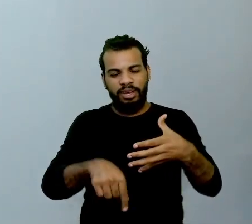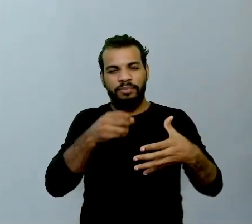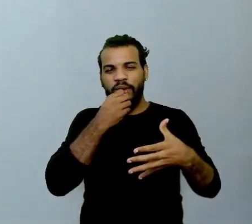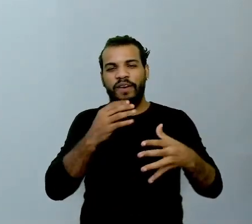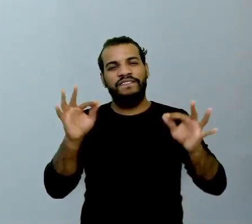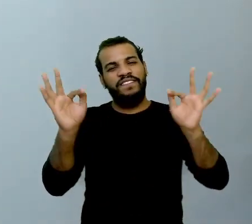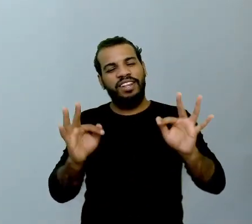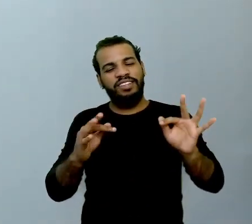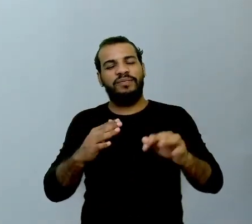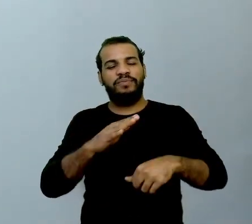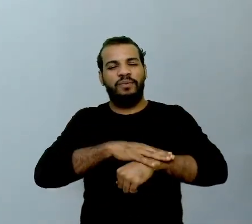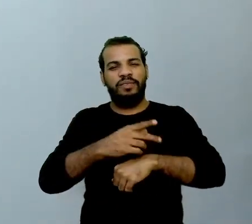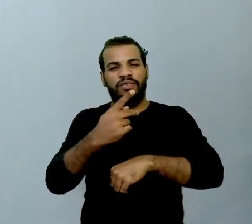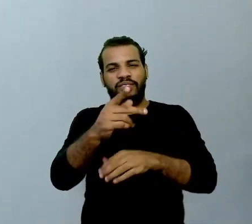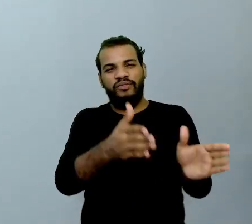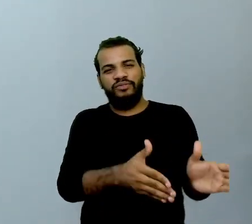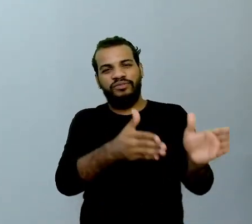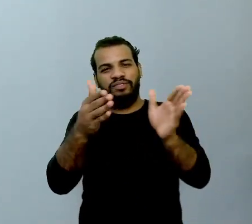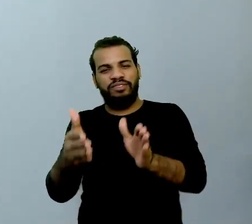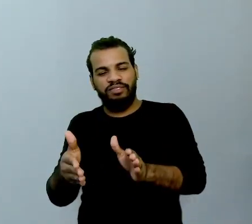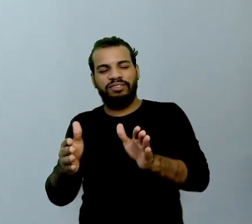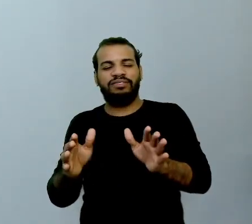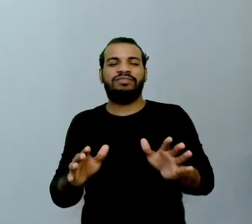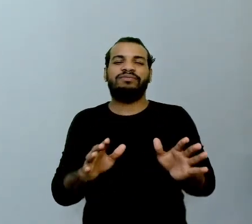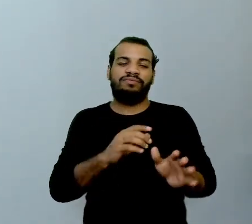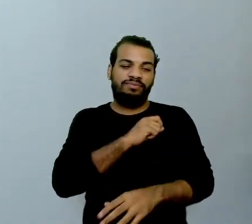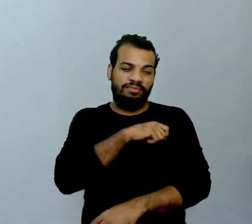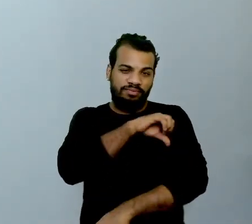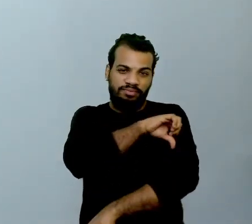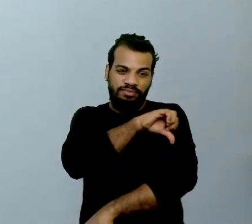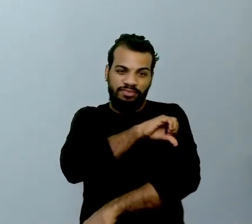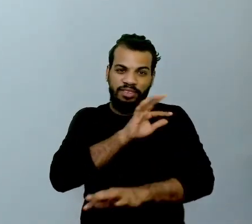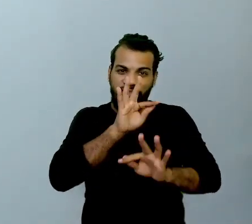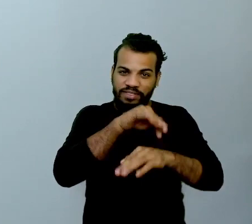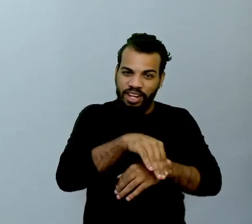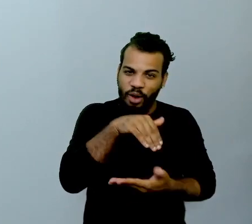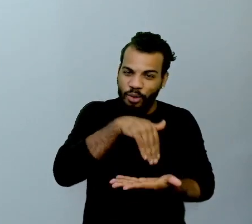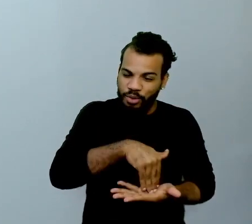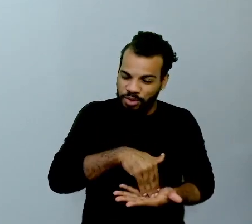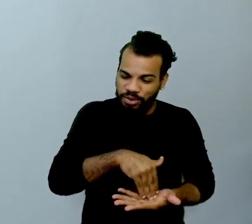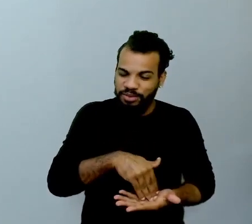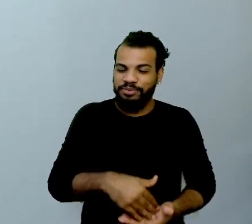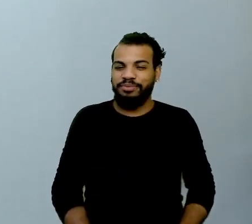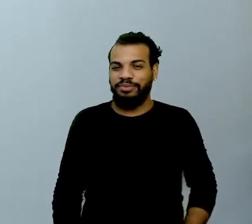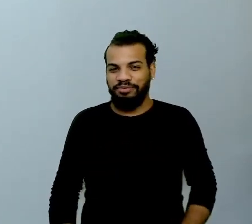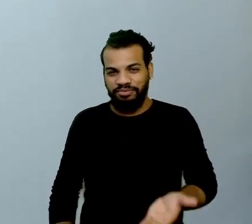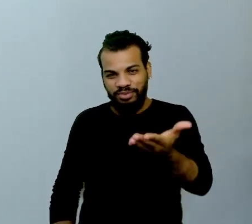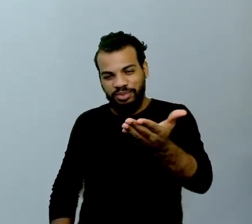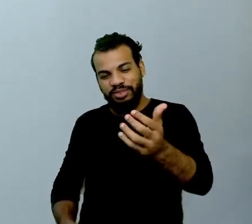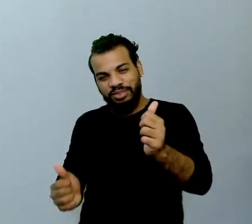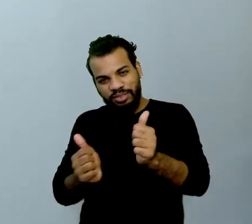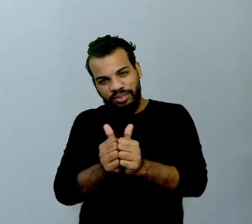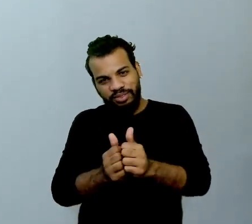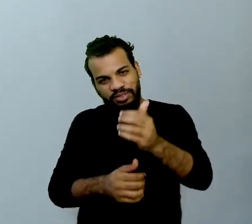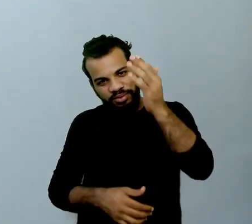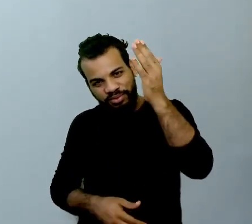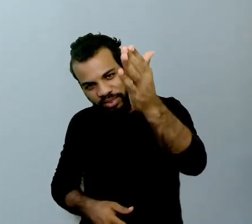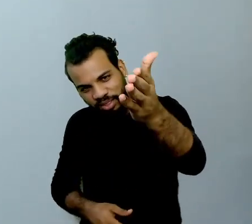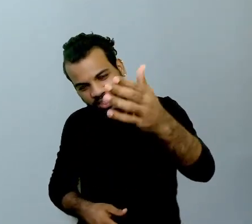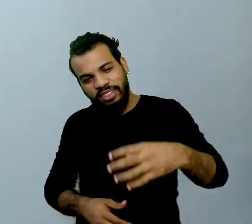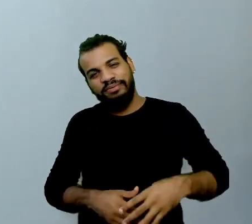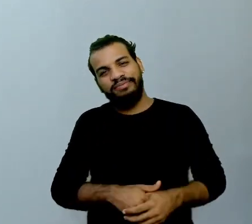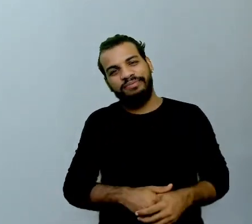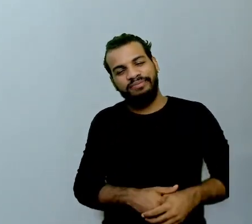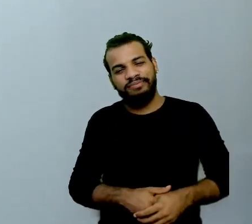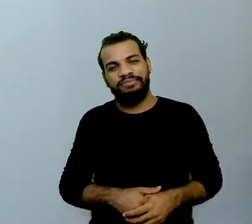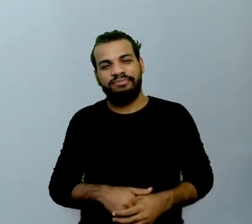sua nova fase de finalzinho de Fundamental 2. A gente está feliz de estar participando com você dessa construção de